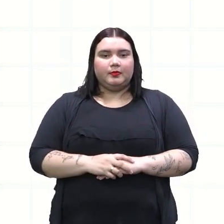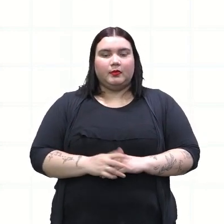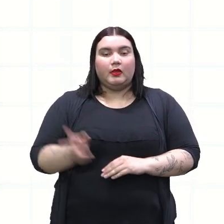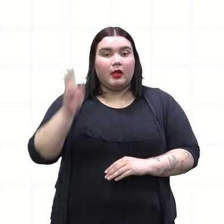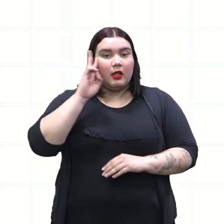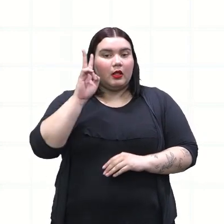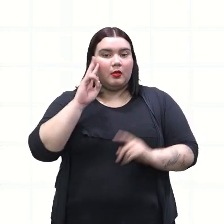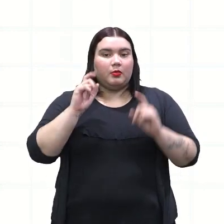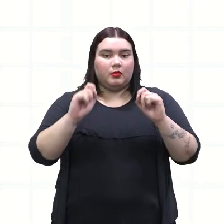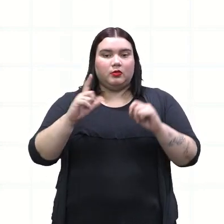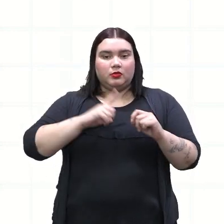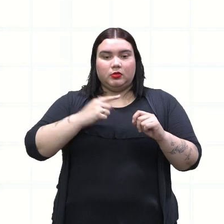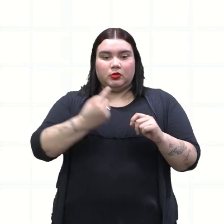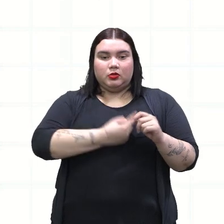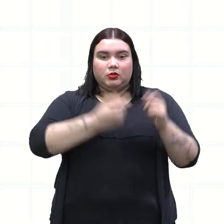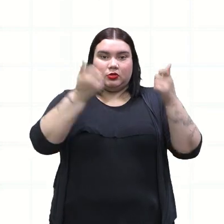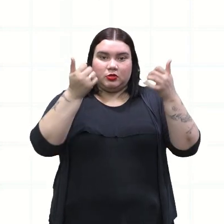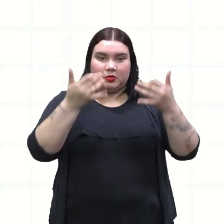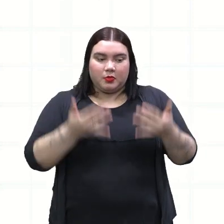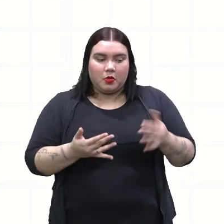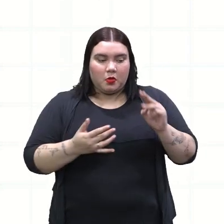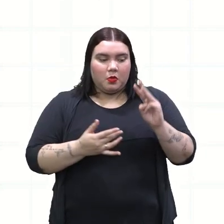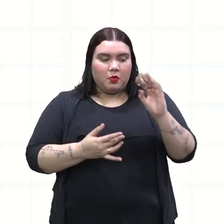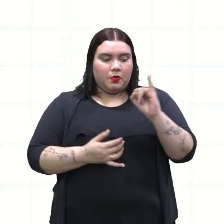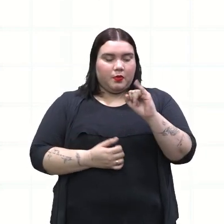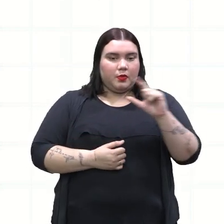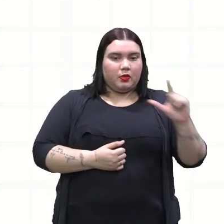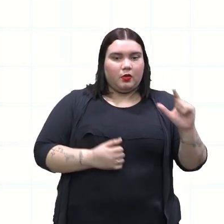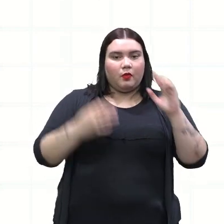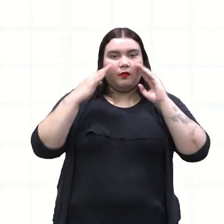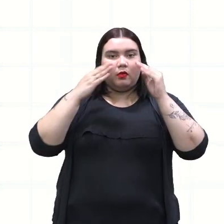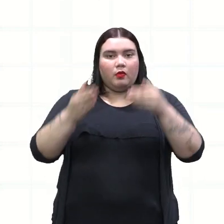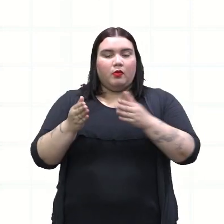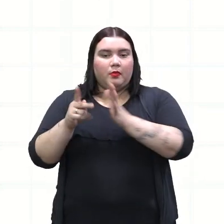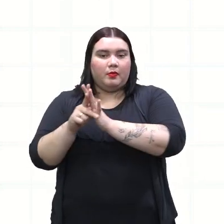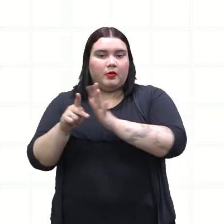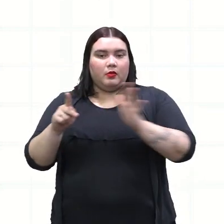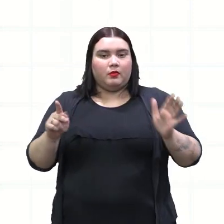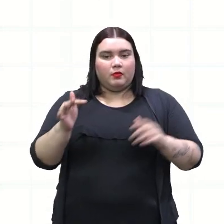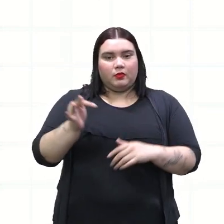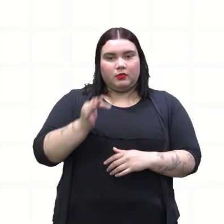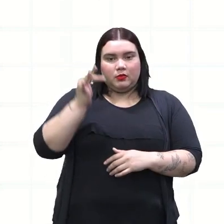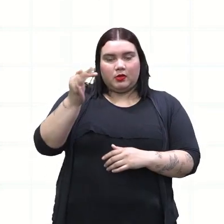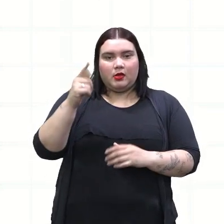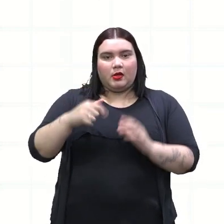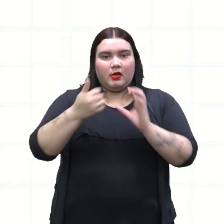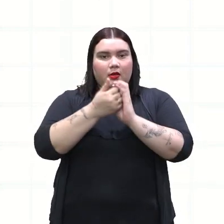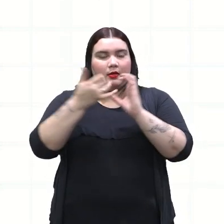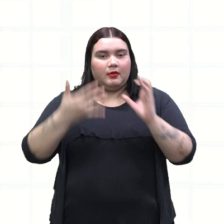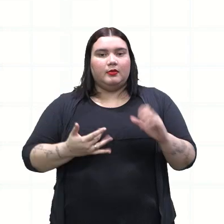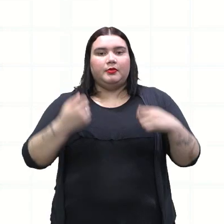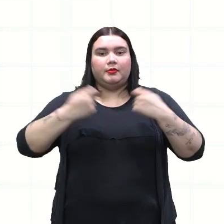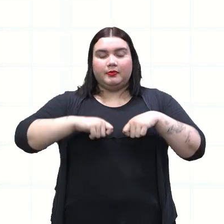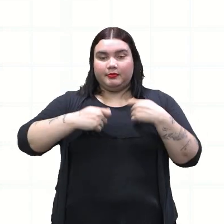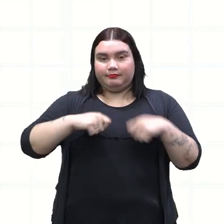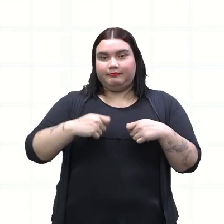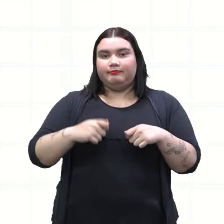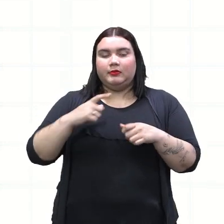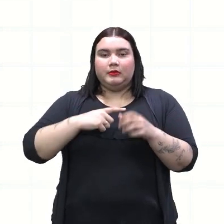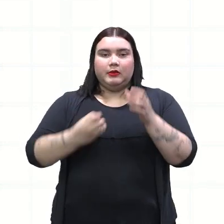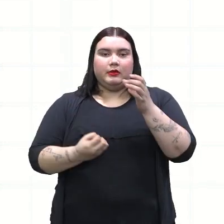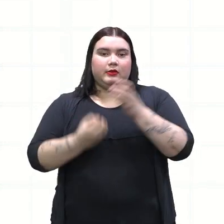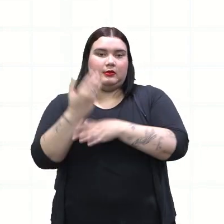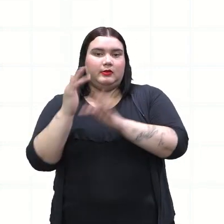quando a gente está falando de will, né, estamos falando de futuro. Então, esses são os elementos que a gente precisa para formar